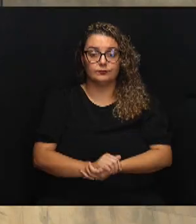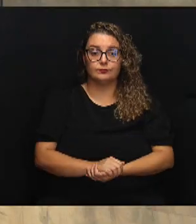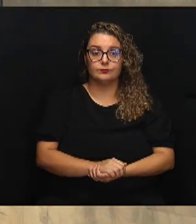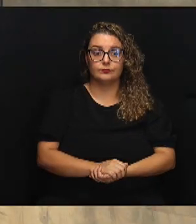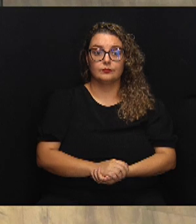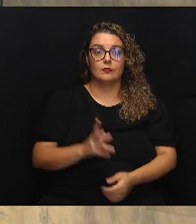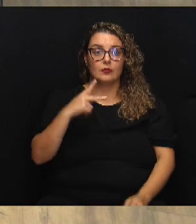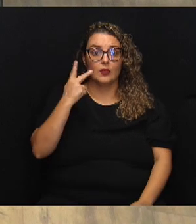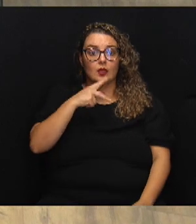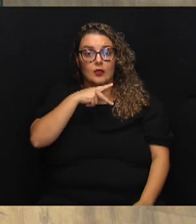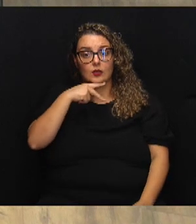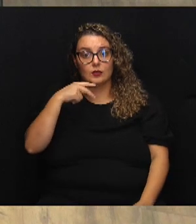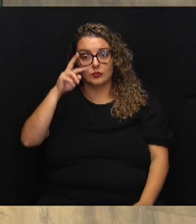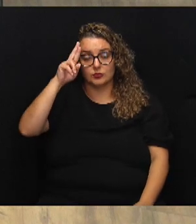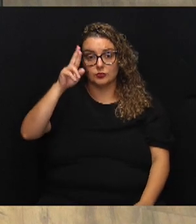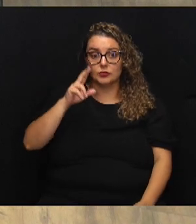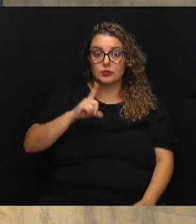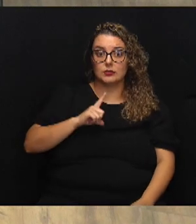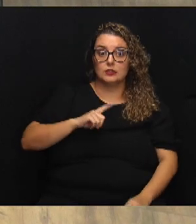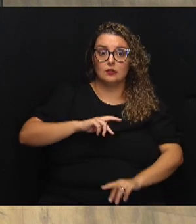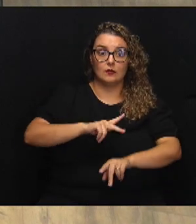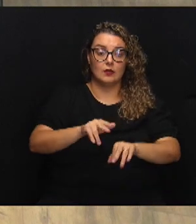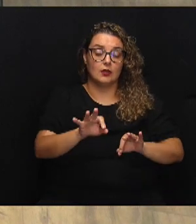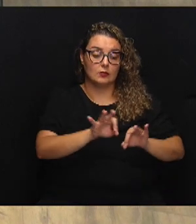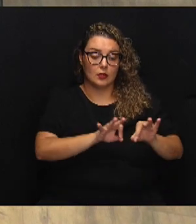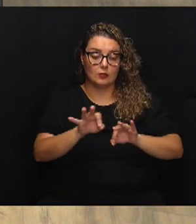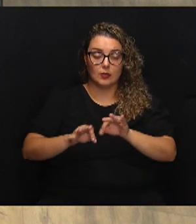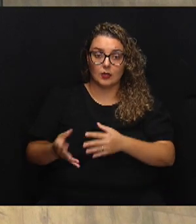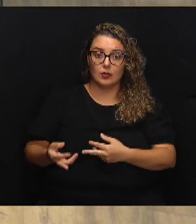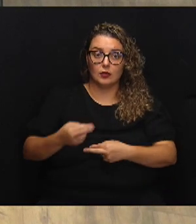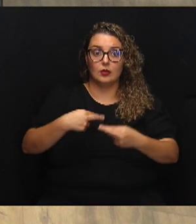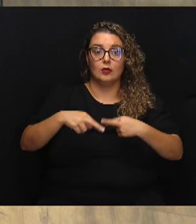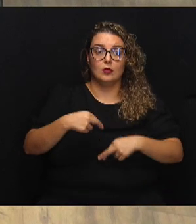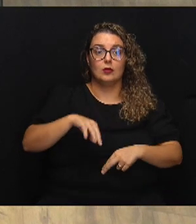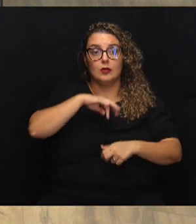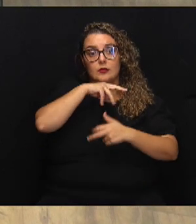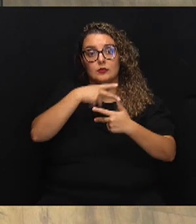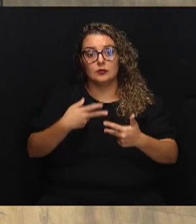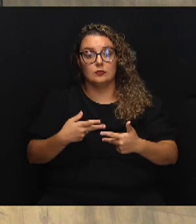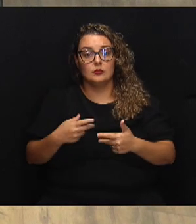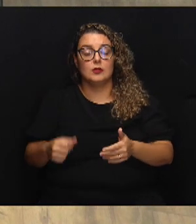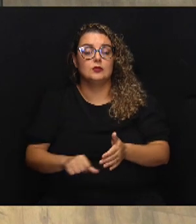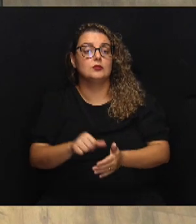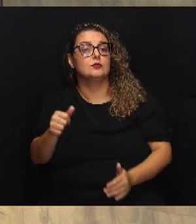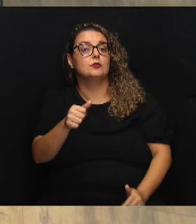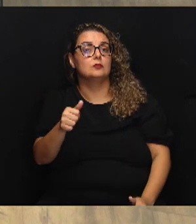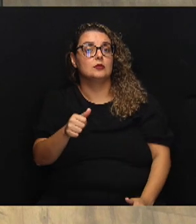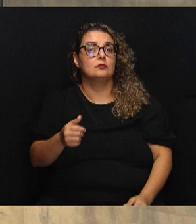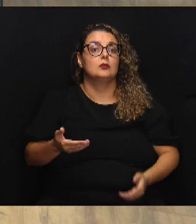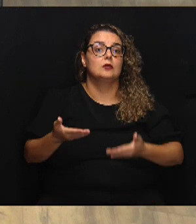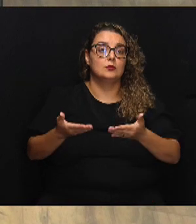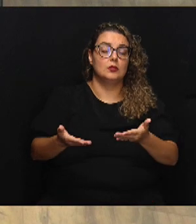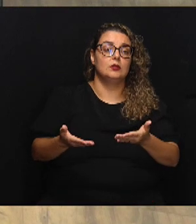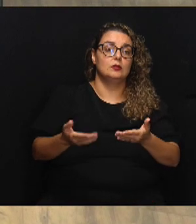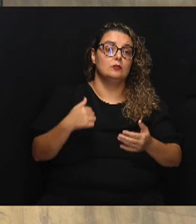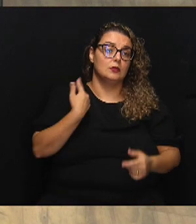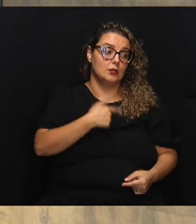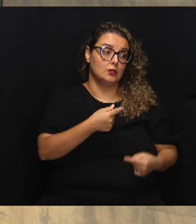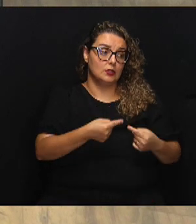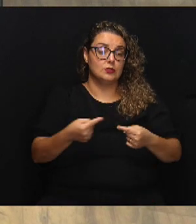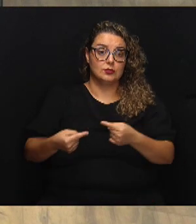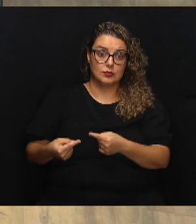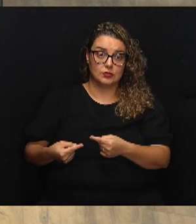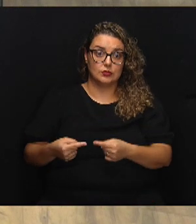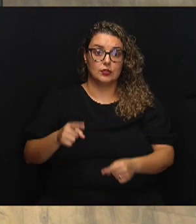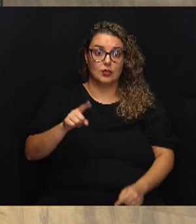Vereador Permínio Monteiro, o senhor tem muitos projetos em torno da causa animal, mas o primeiro que eu trago aqui para nós discutirmos é